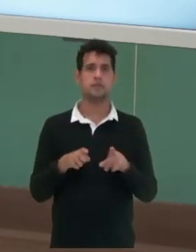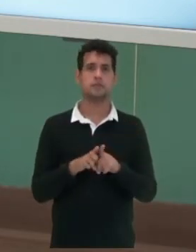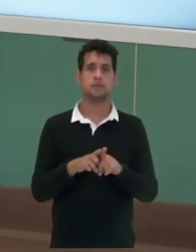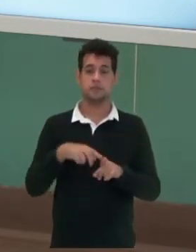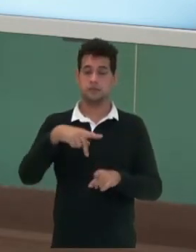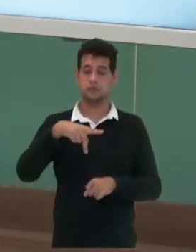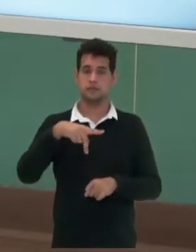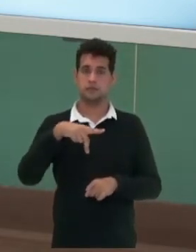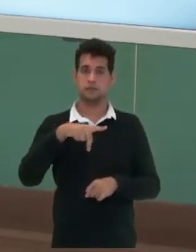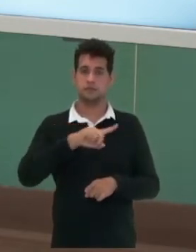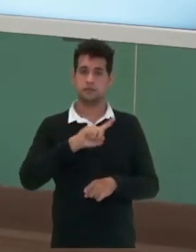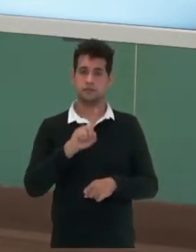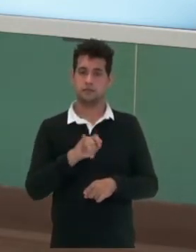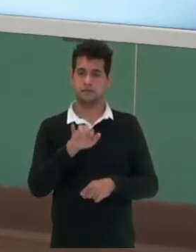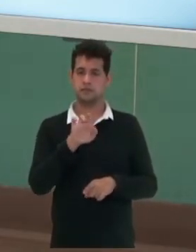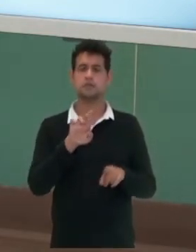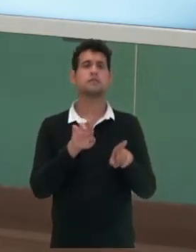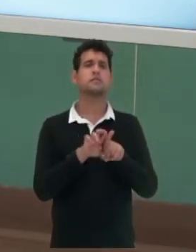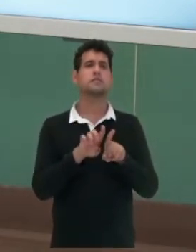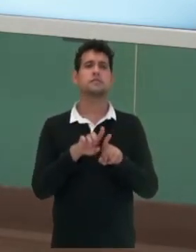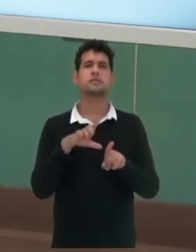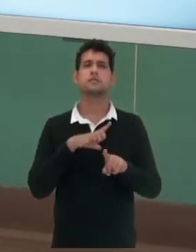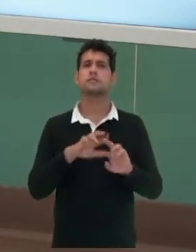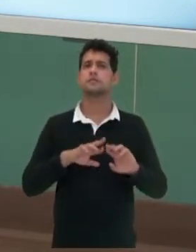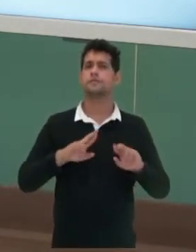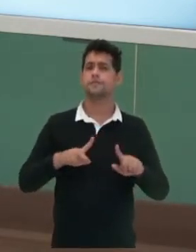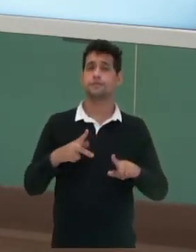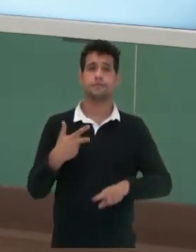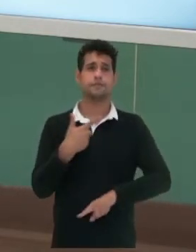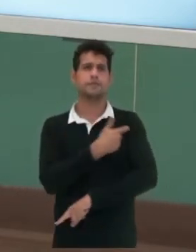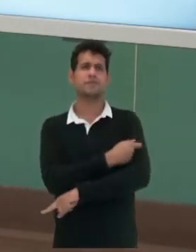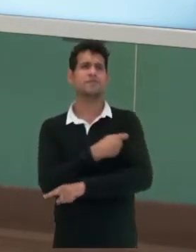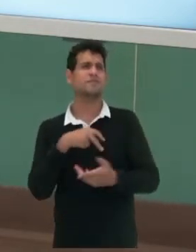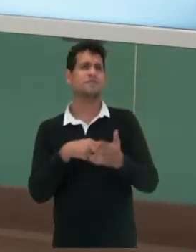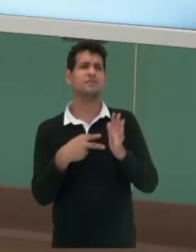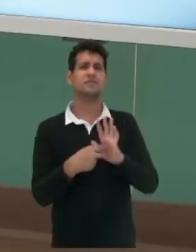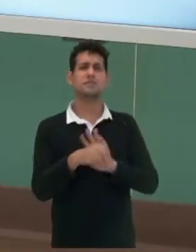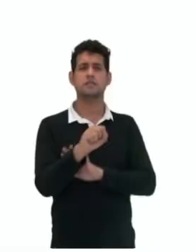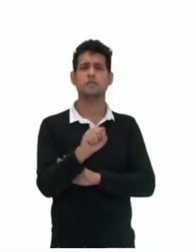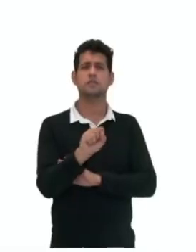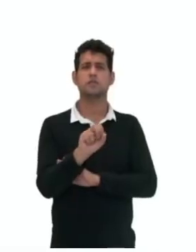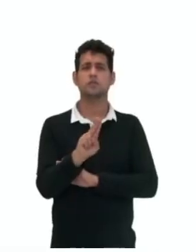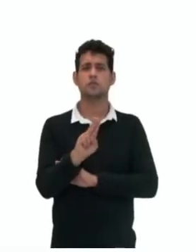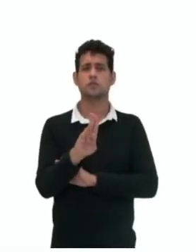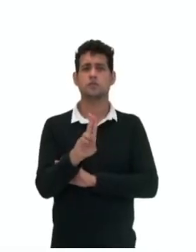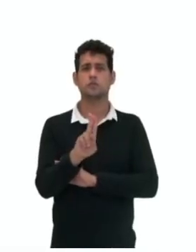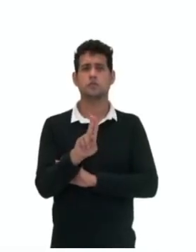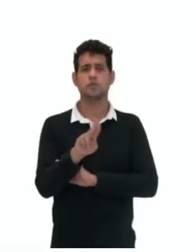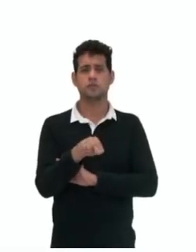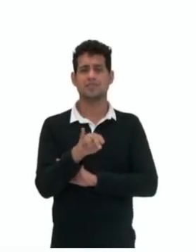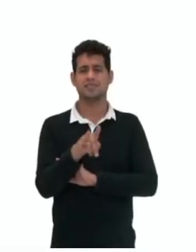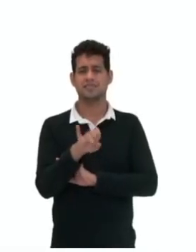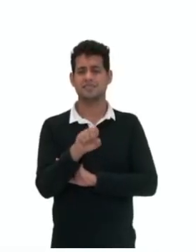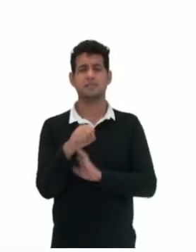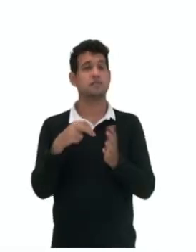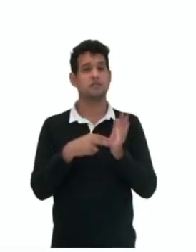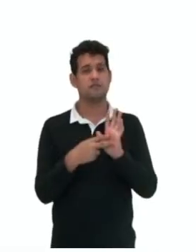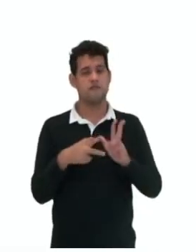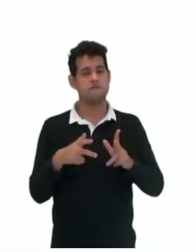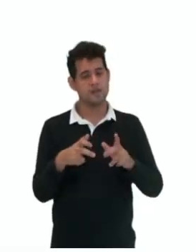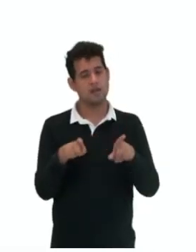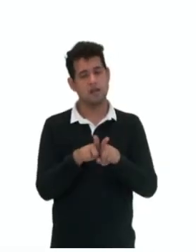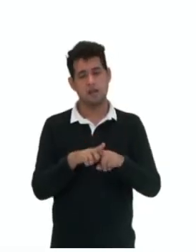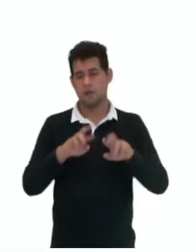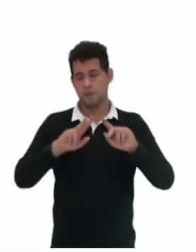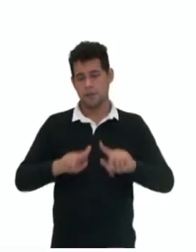também existe a vacina que é feita de subunidades. Então, o que é essa de subunidades? Eles pegam partes específicas de um vírus ou de uma